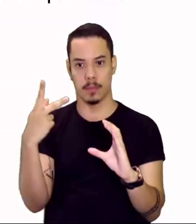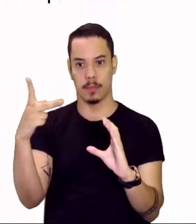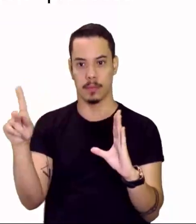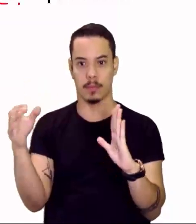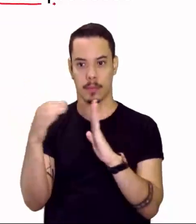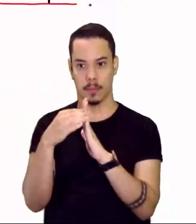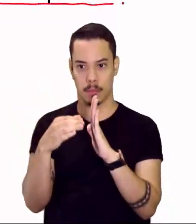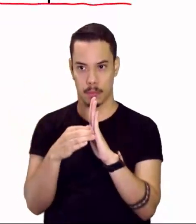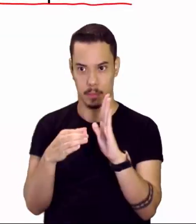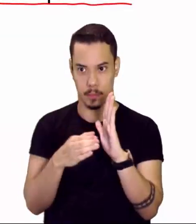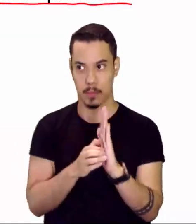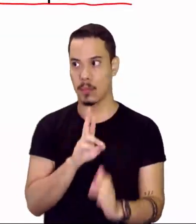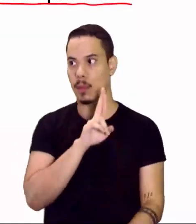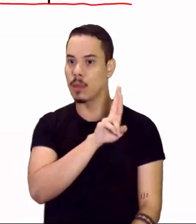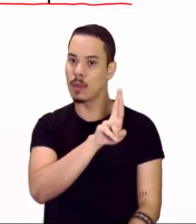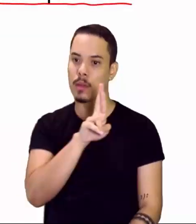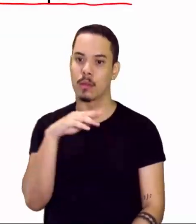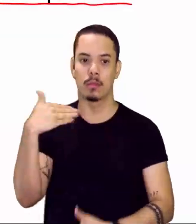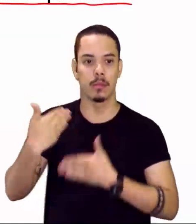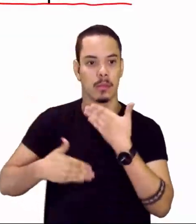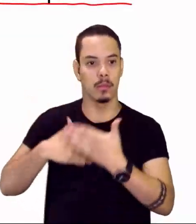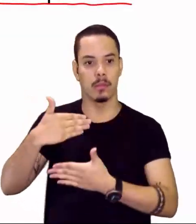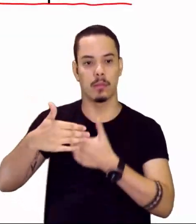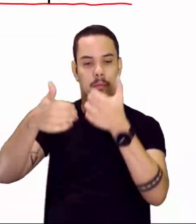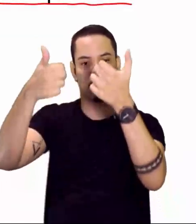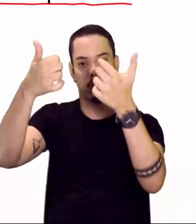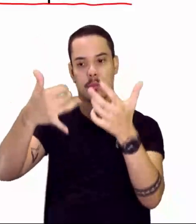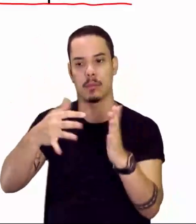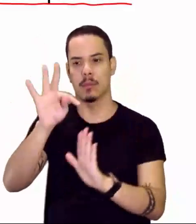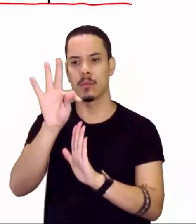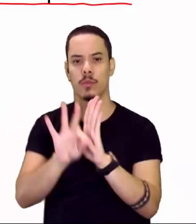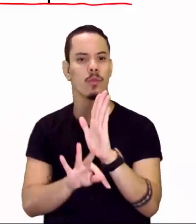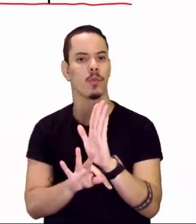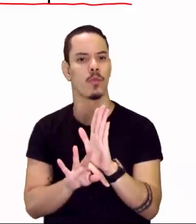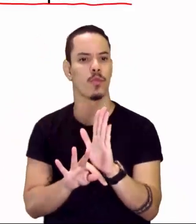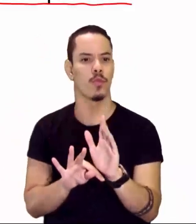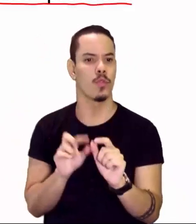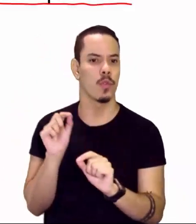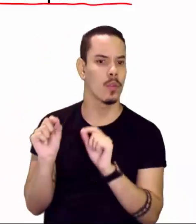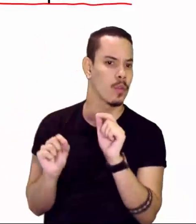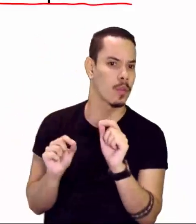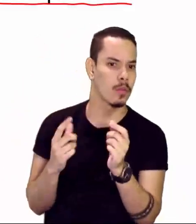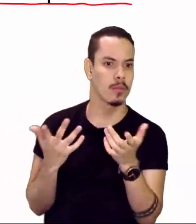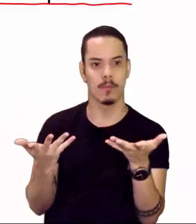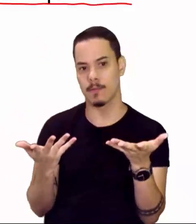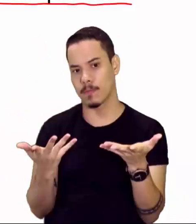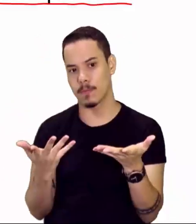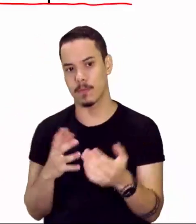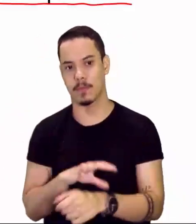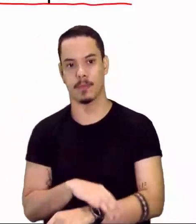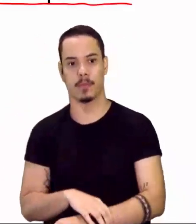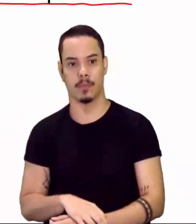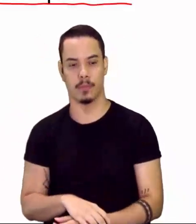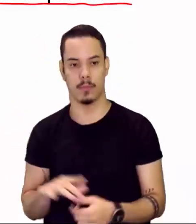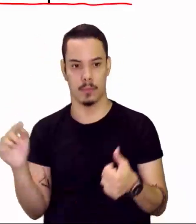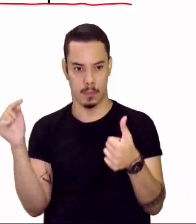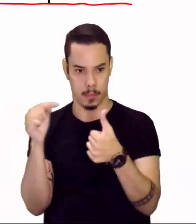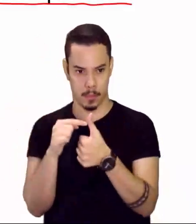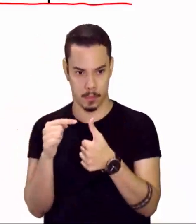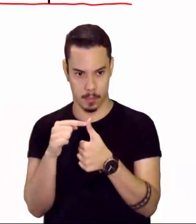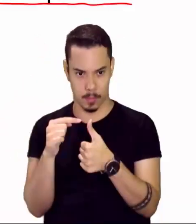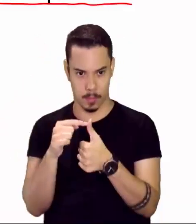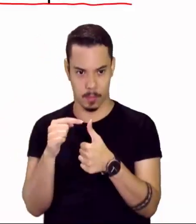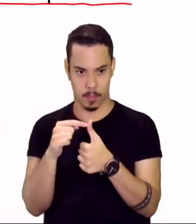compostos responsável pelo processo descrito no texto é o ou é a. Aí tem letra